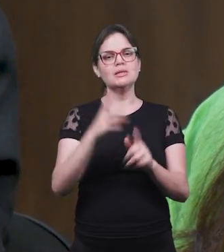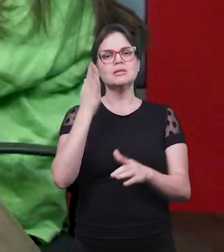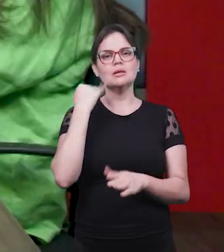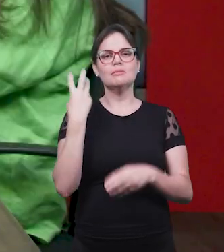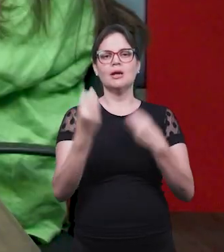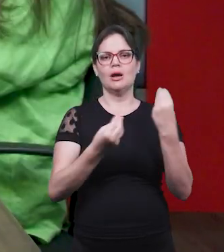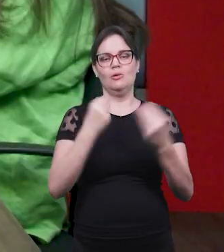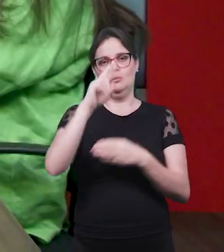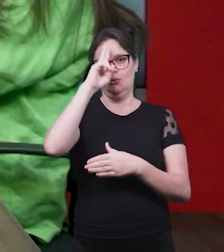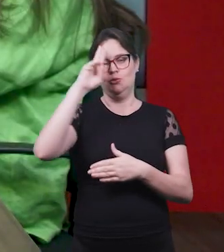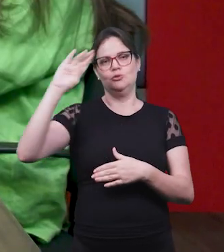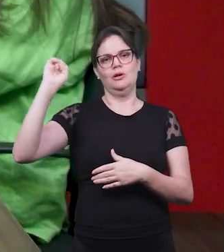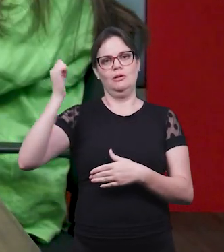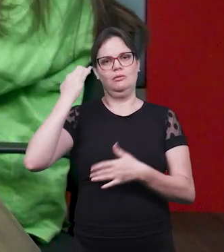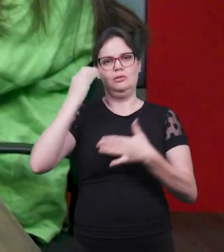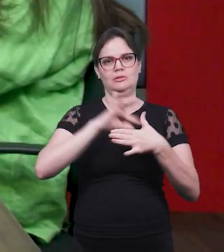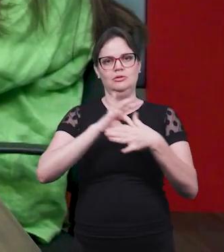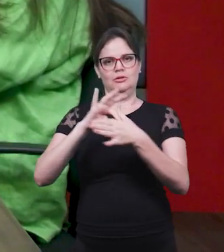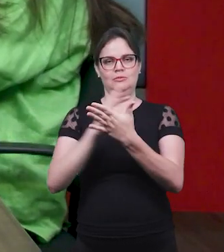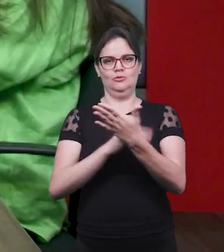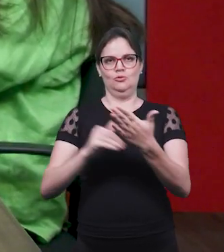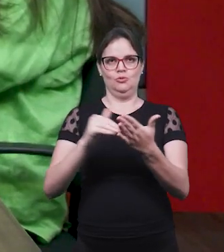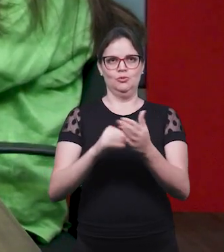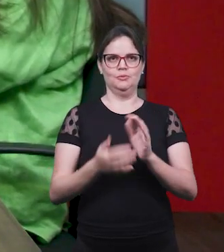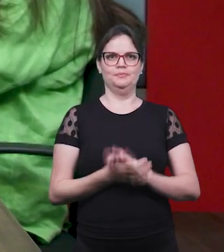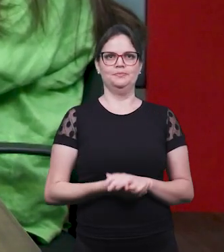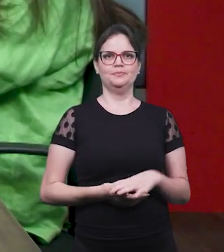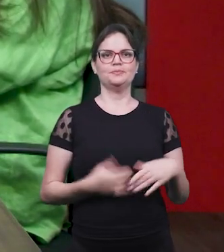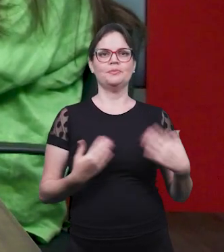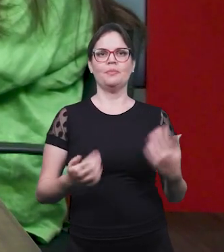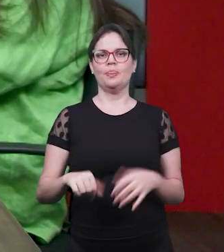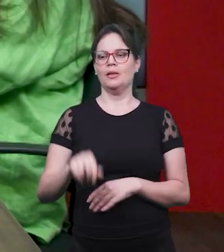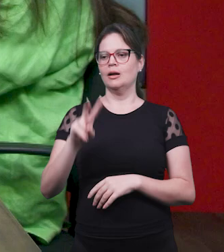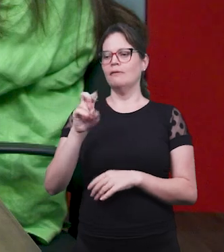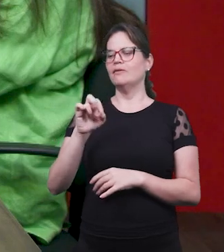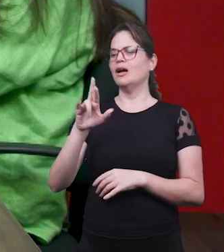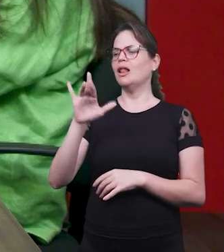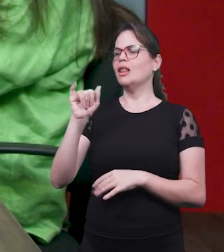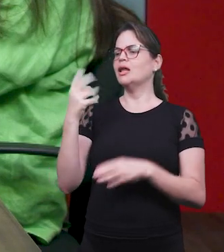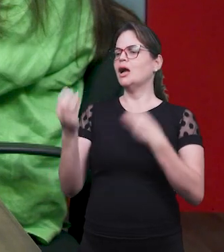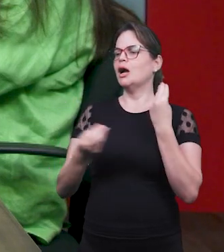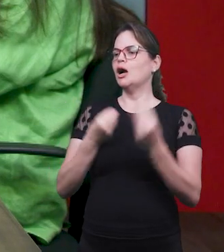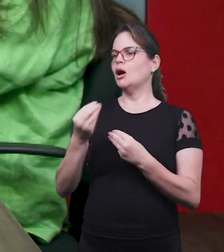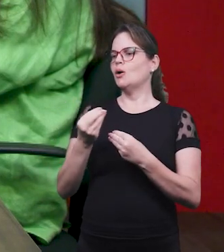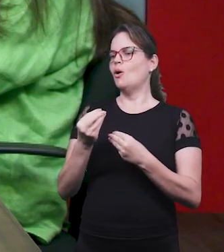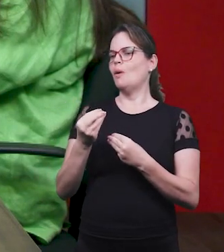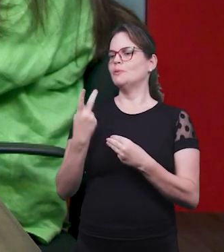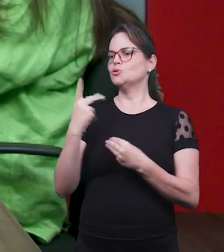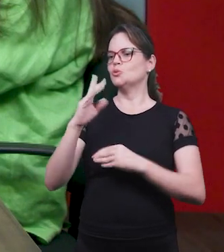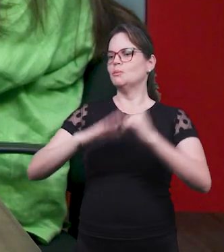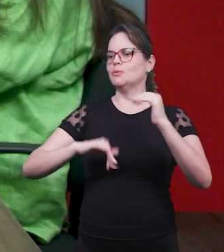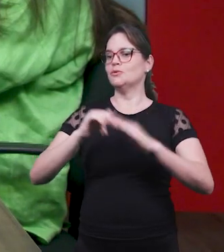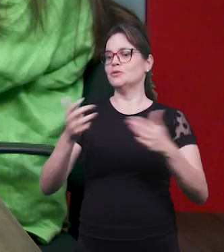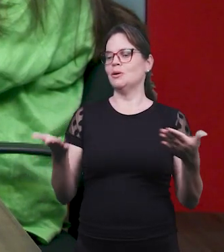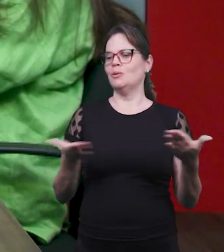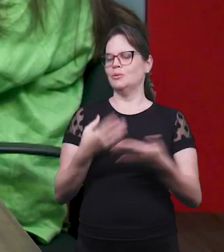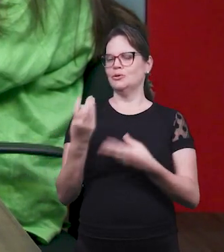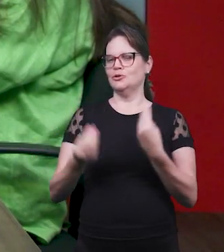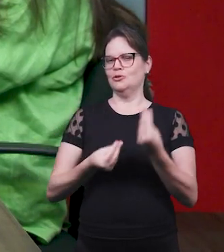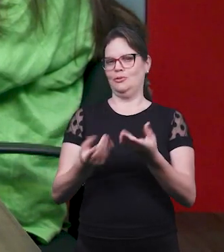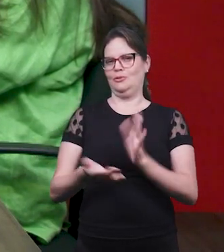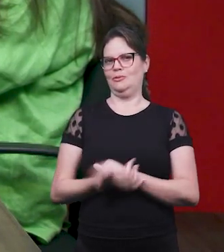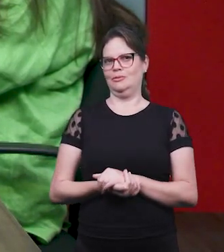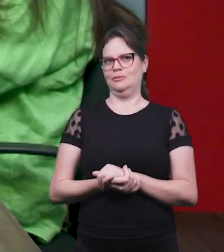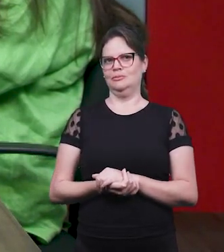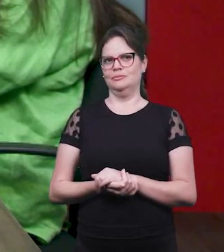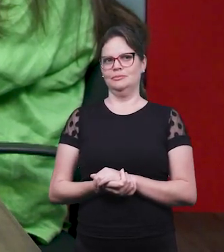do Senhor. Valéria, fala para nós então, como é que você chegou na profissão que você está hoje? E como que